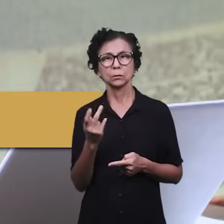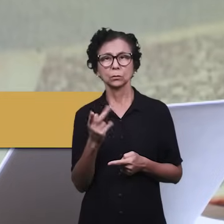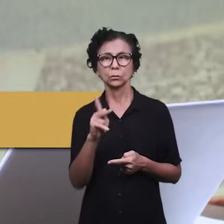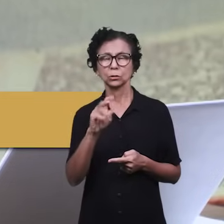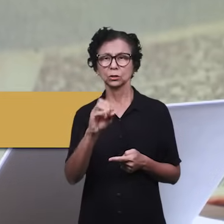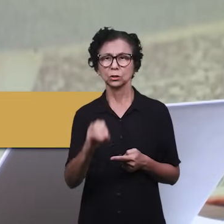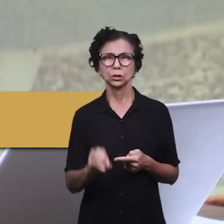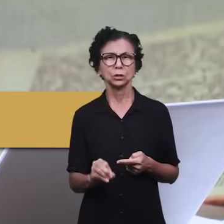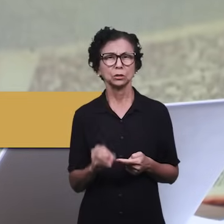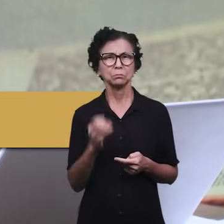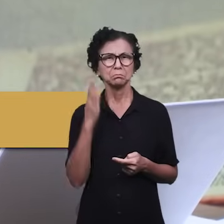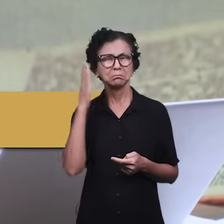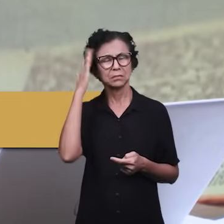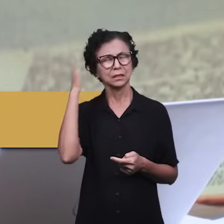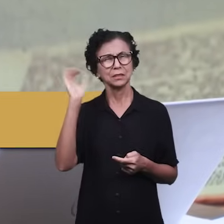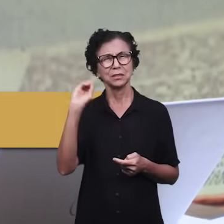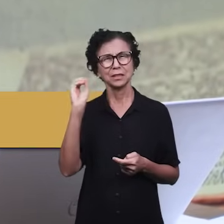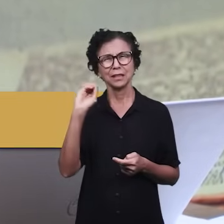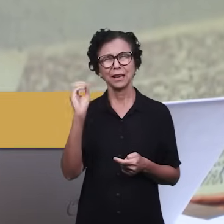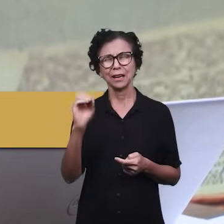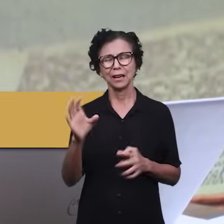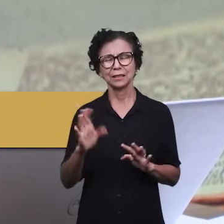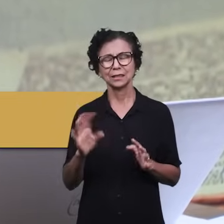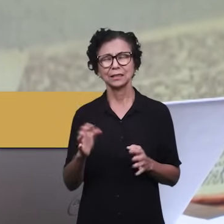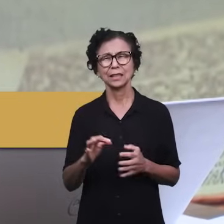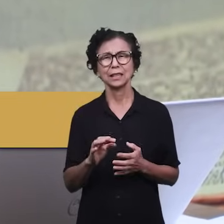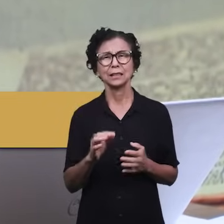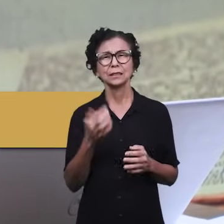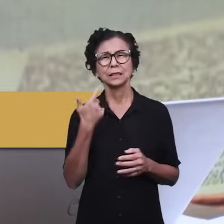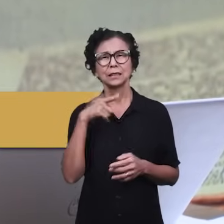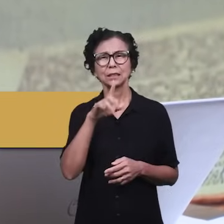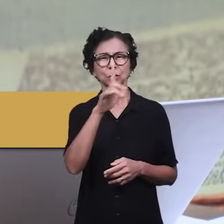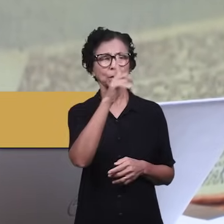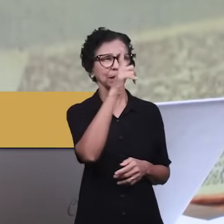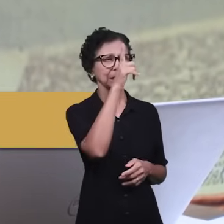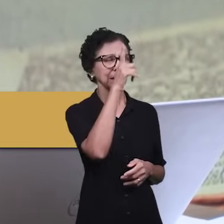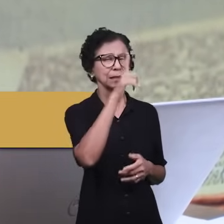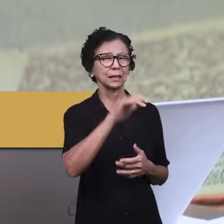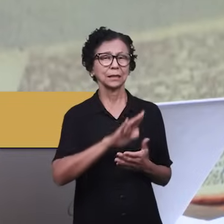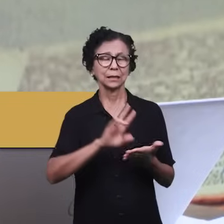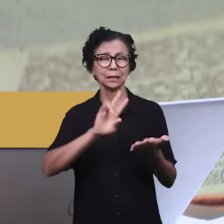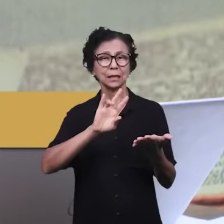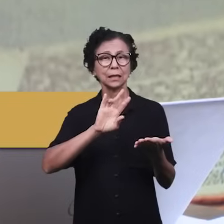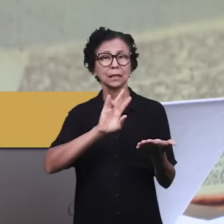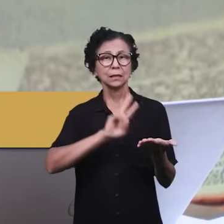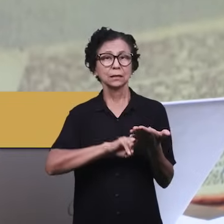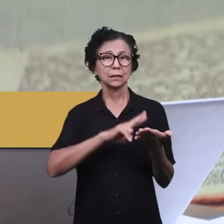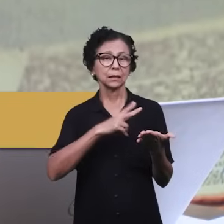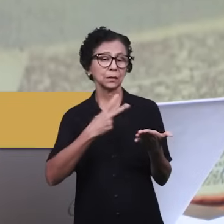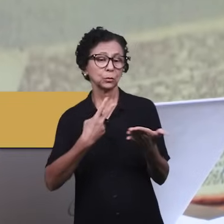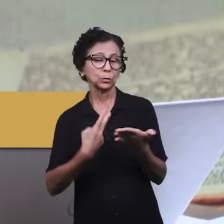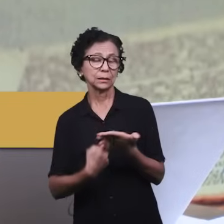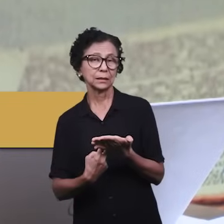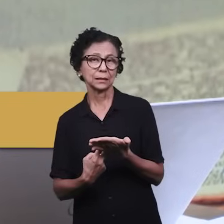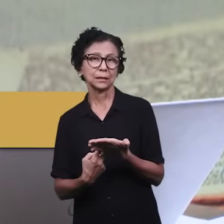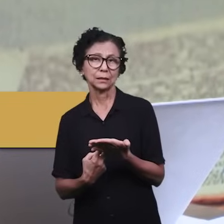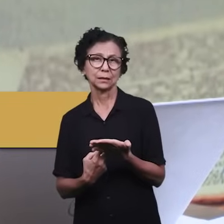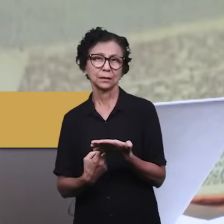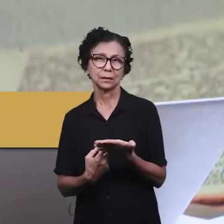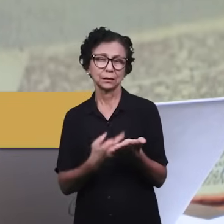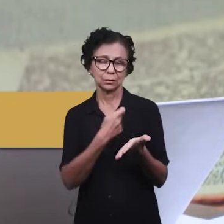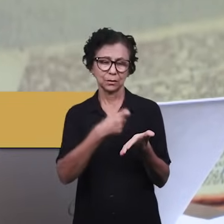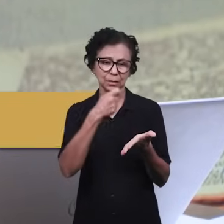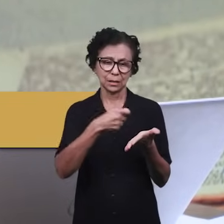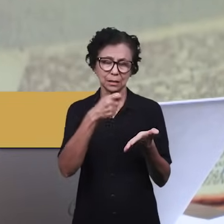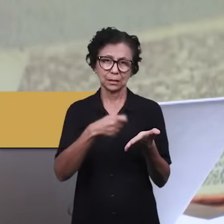aquele outro também, outro filósofo, ele usou Porfírio, Plotino, né? Usou a interpretação deles para trazer para ele, porque ele não